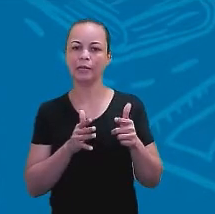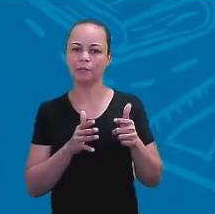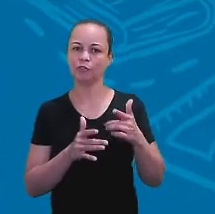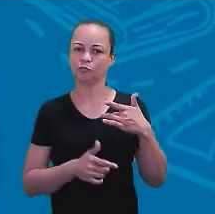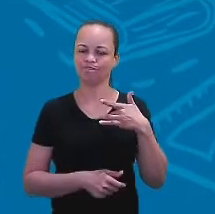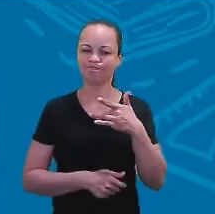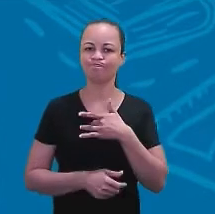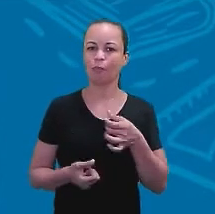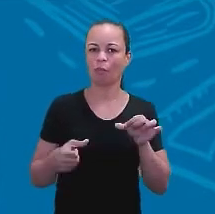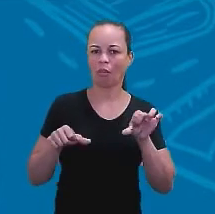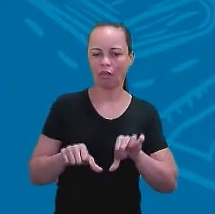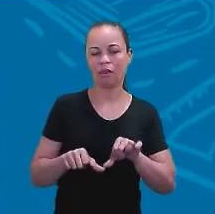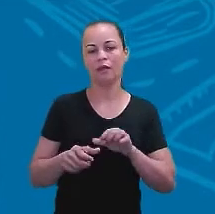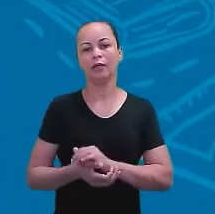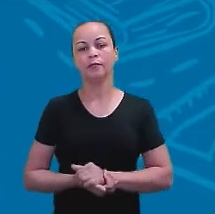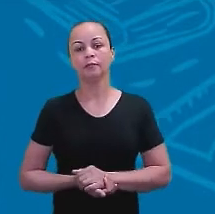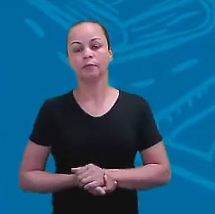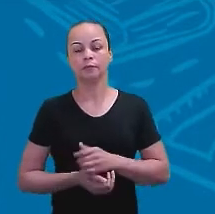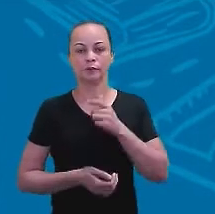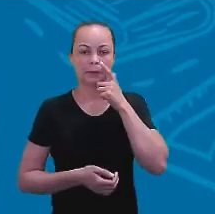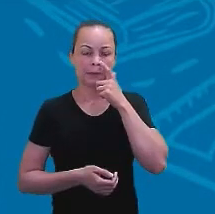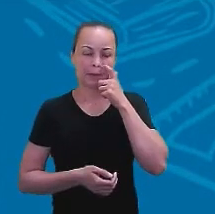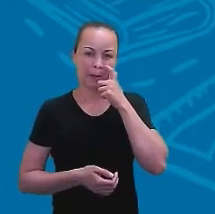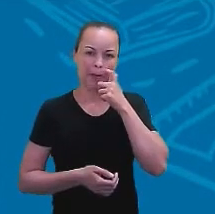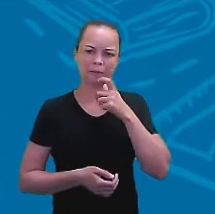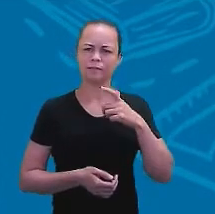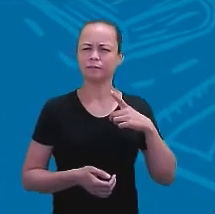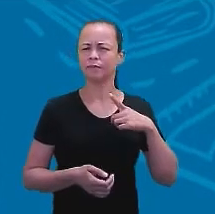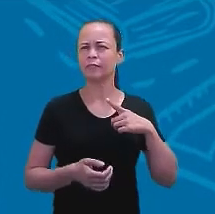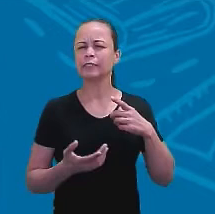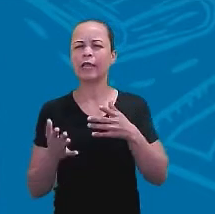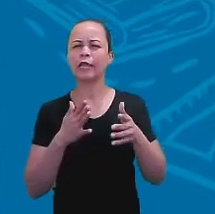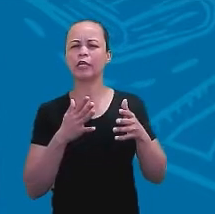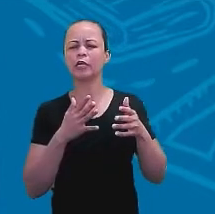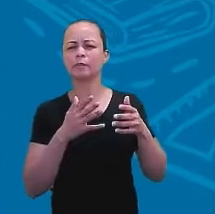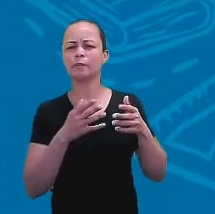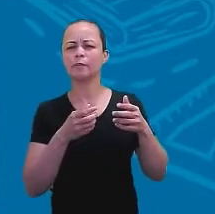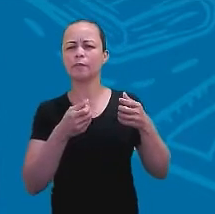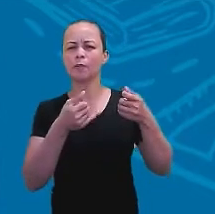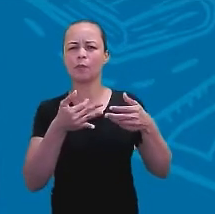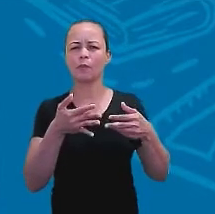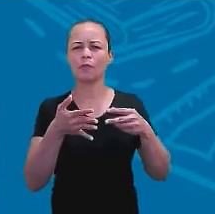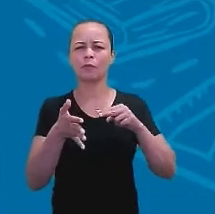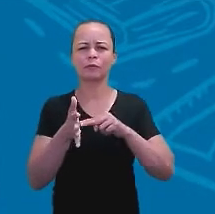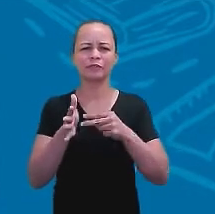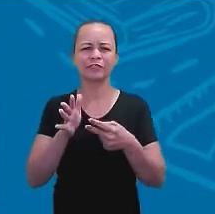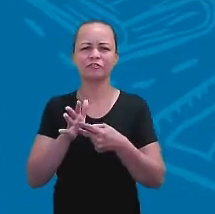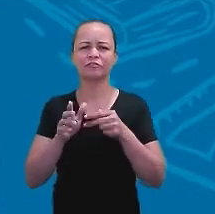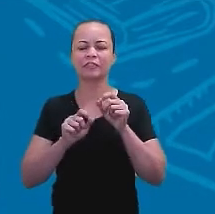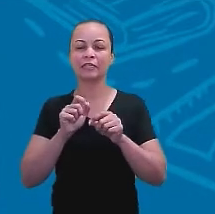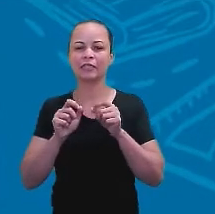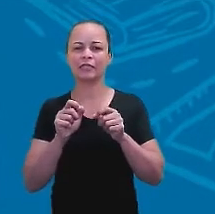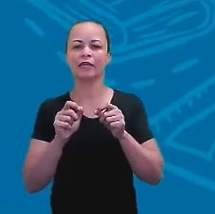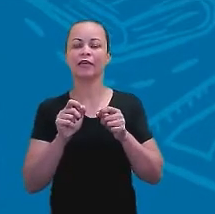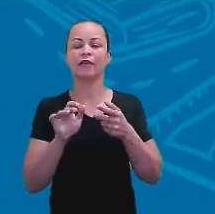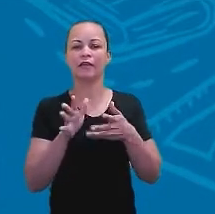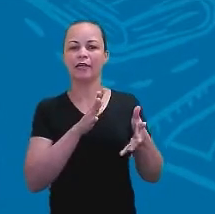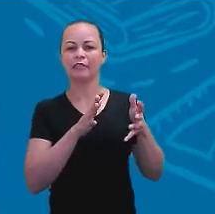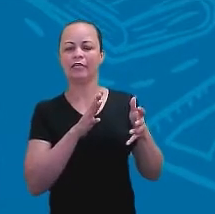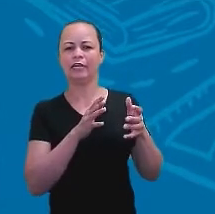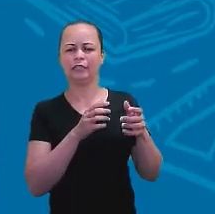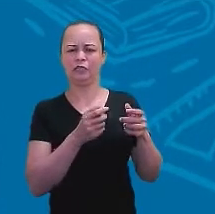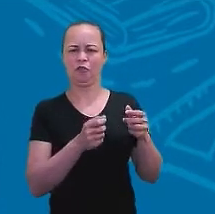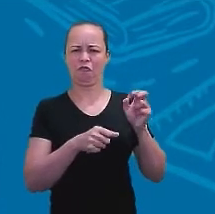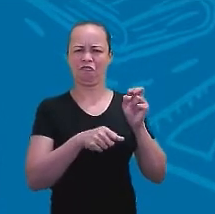saúde, tá certo? Existe um ditado que diz que a diferença entre o remédio e o veneno é a dose, tá certo?